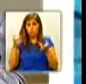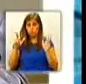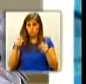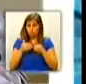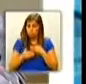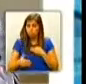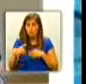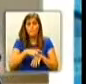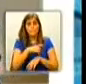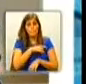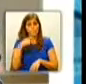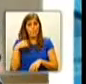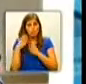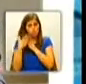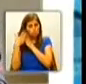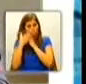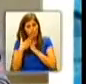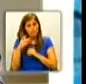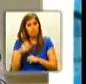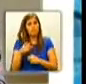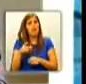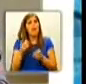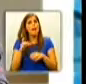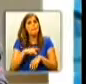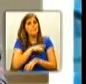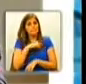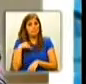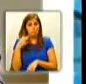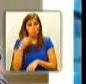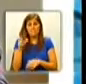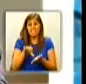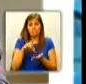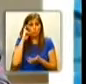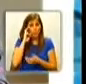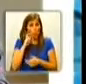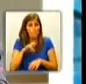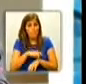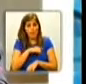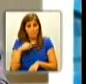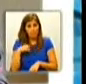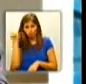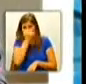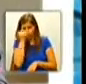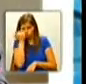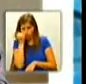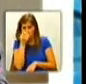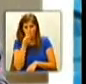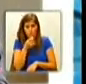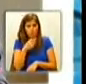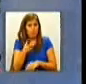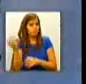para médicos e estudantes de medicina do Porto. E este centro biomédico de simulação é mesmo considerado dos mais sofisticados da Europa.